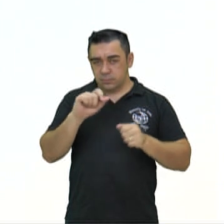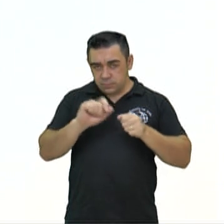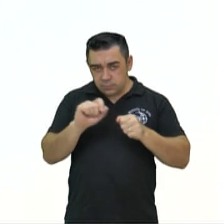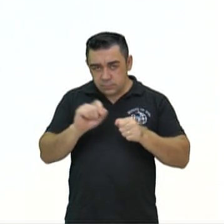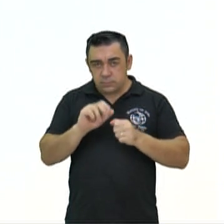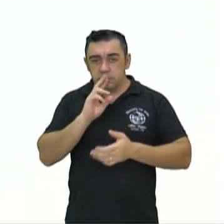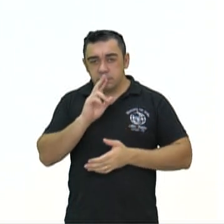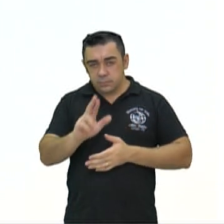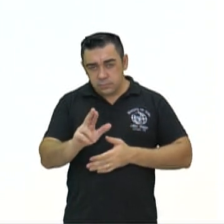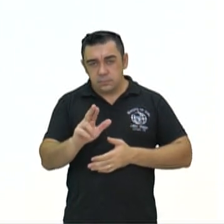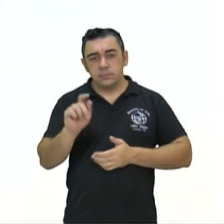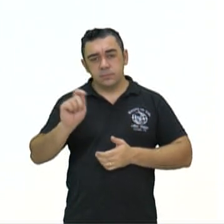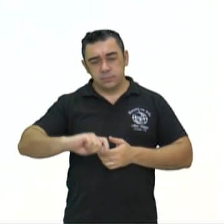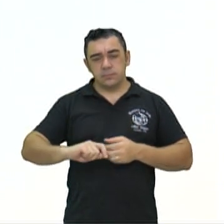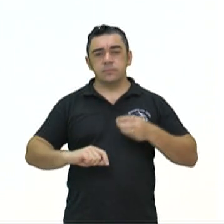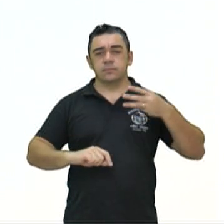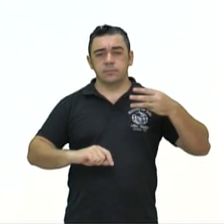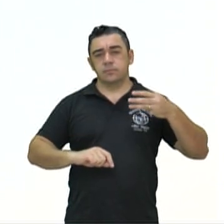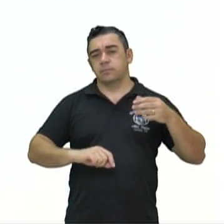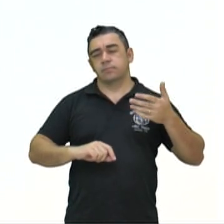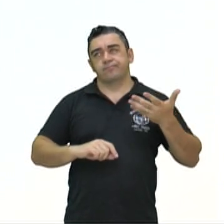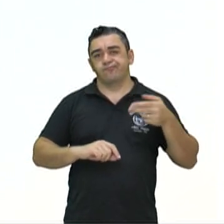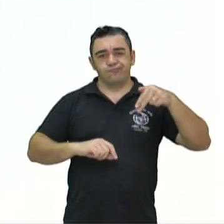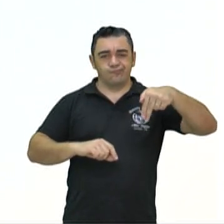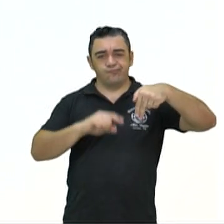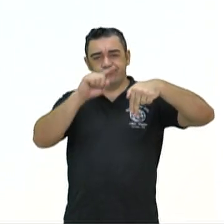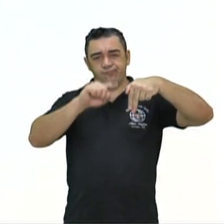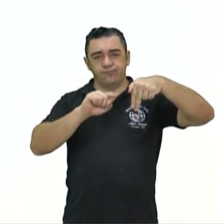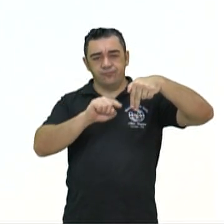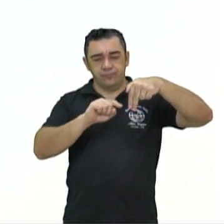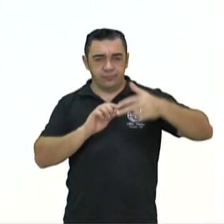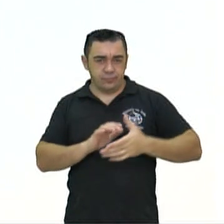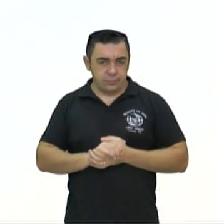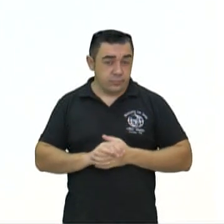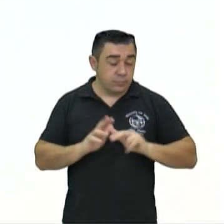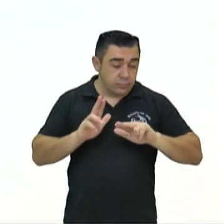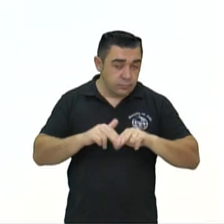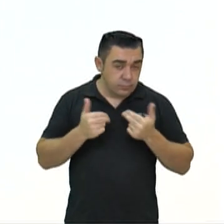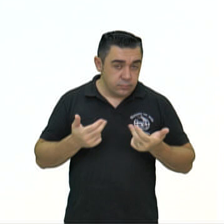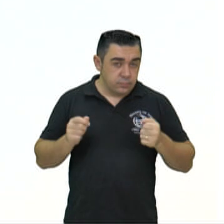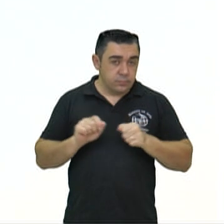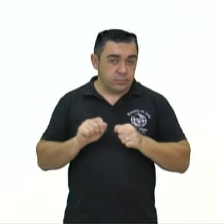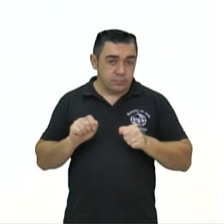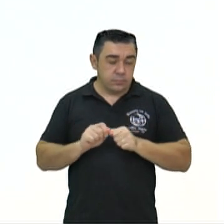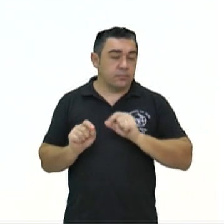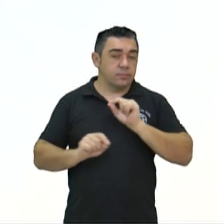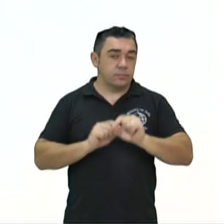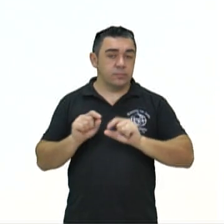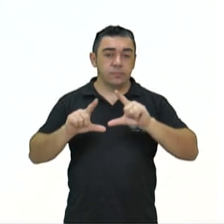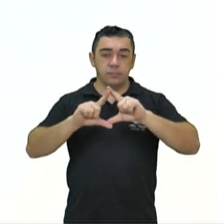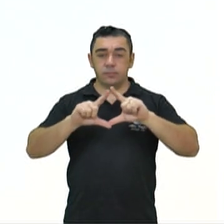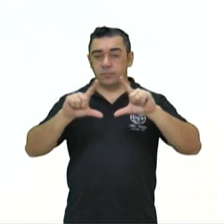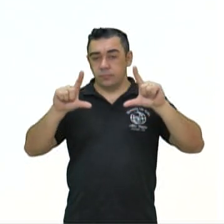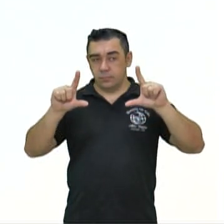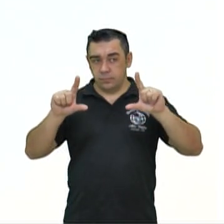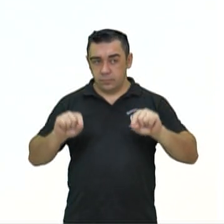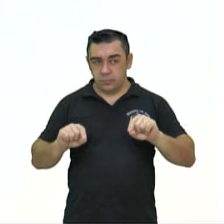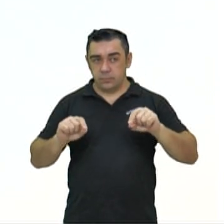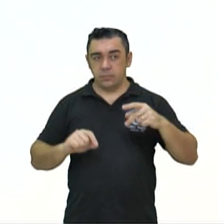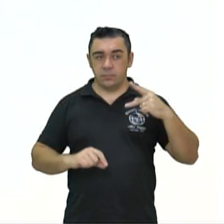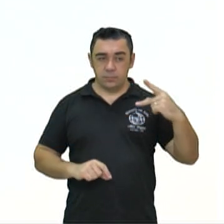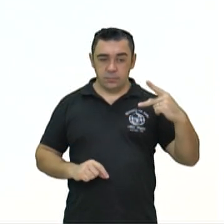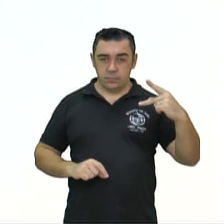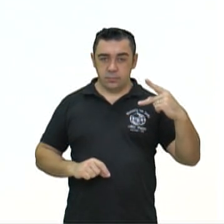resolver escrevendo as possibilidades. Para isso, resolveremos utilizando essa formulazinha aqui,